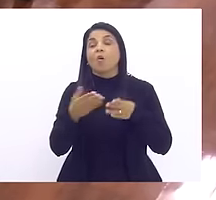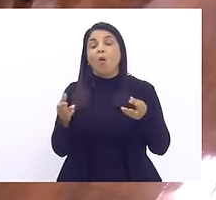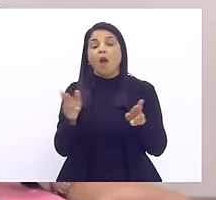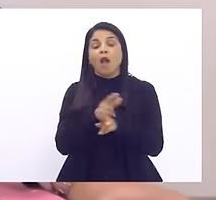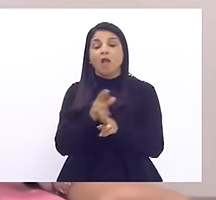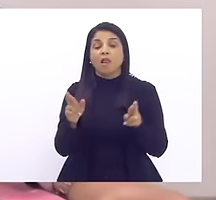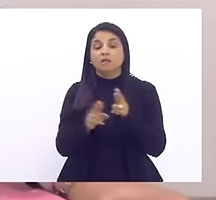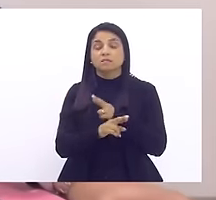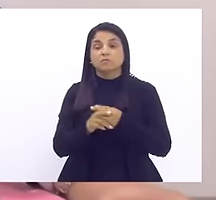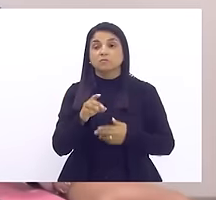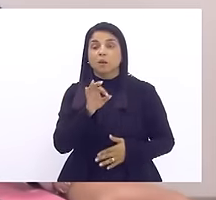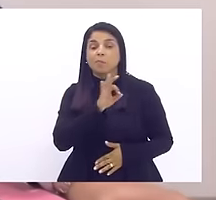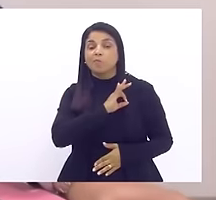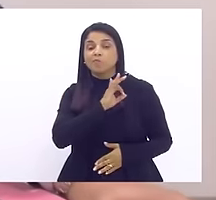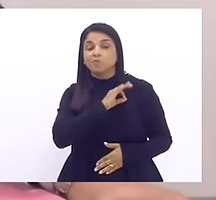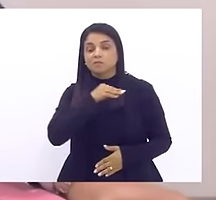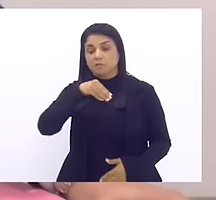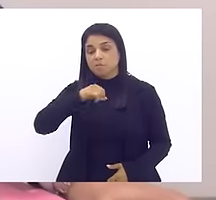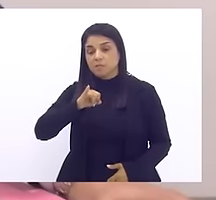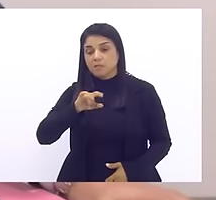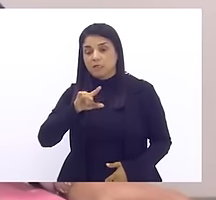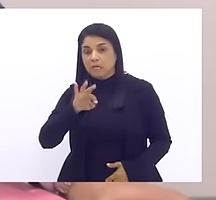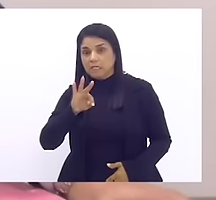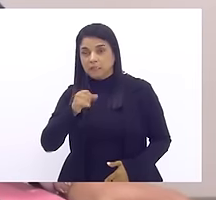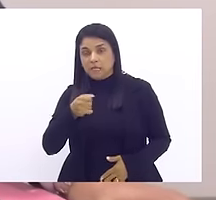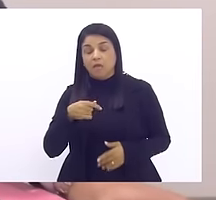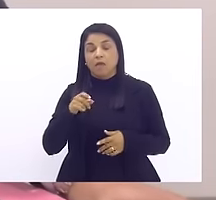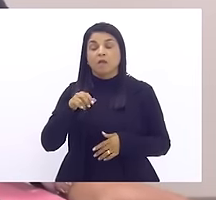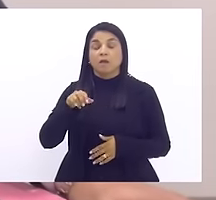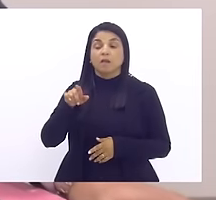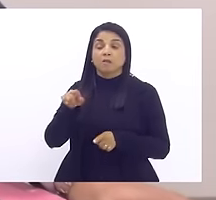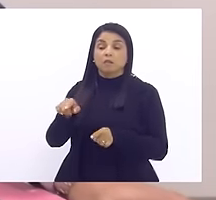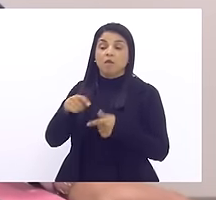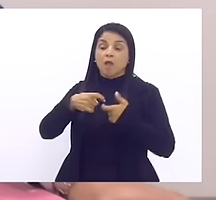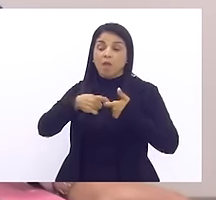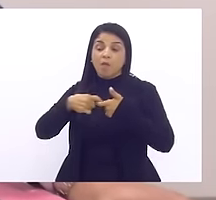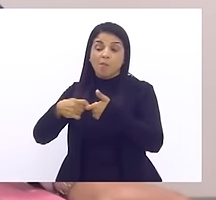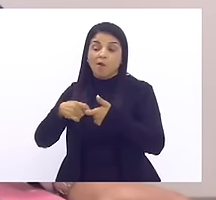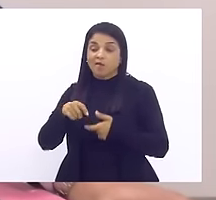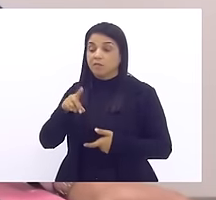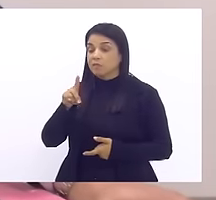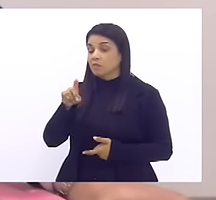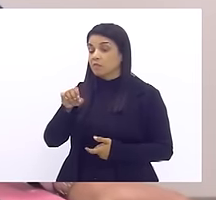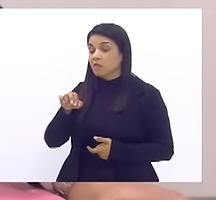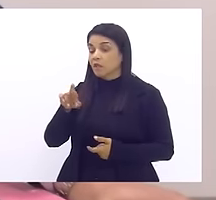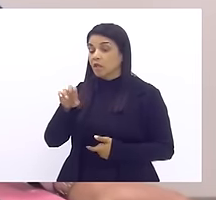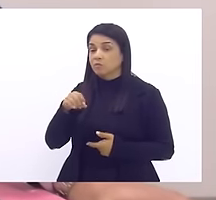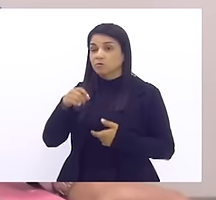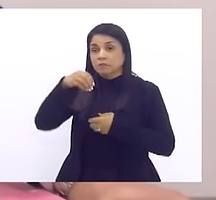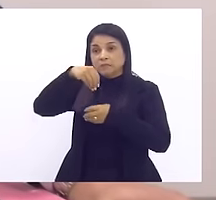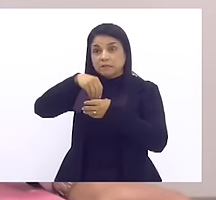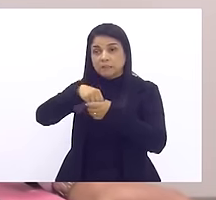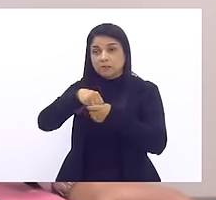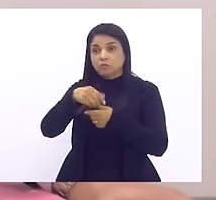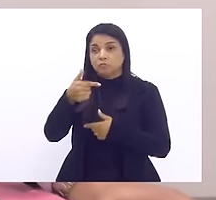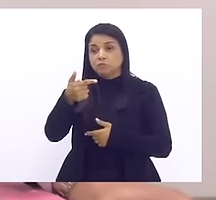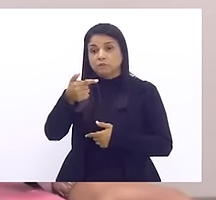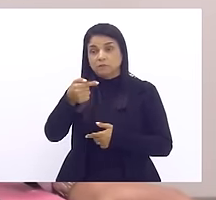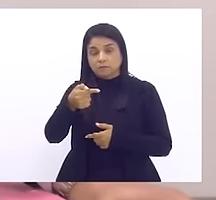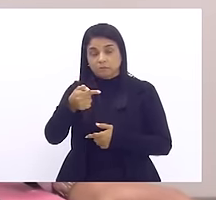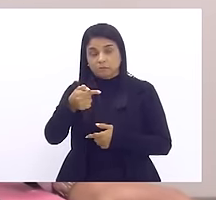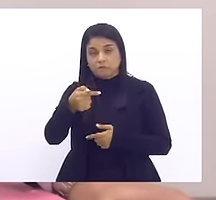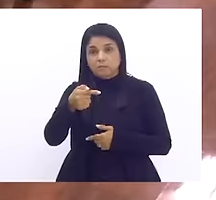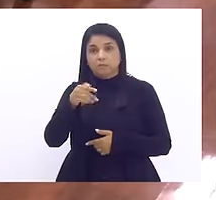Polícia Militar o que que um reboque do Detro com o lacre do deto estava fazendo uma operação do 17º Batalhão da Polícia Militar